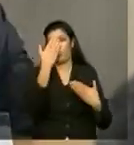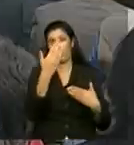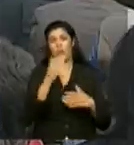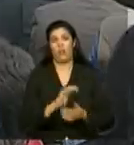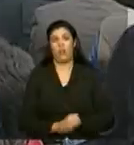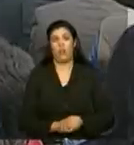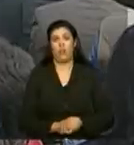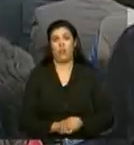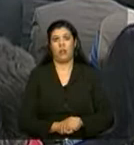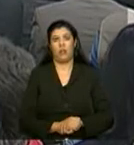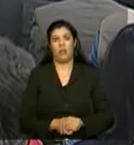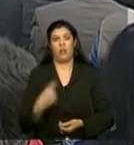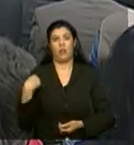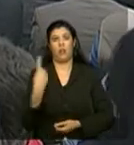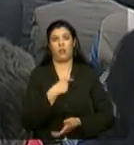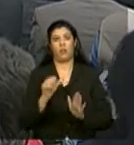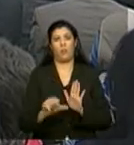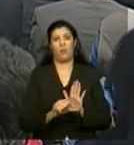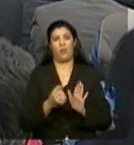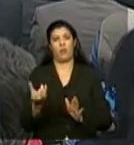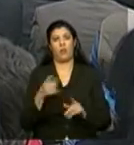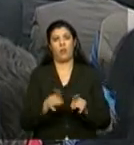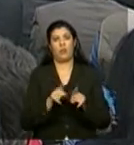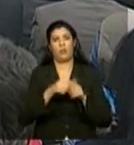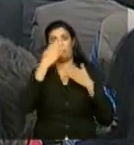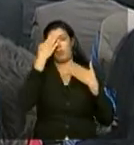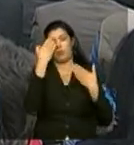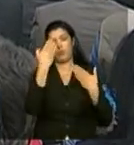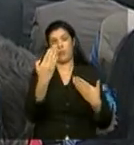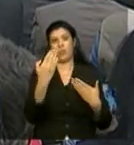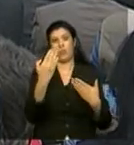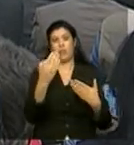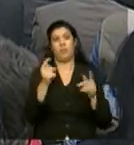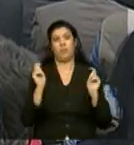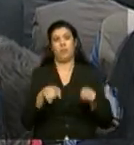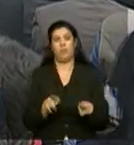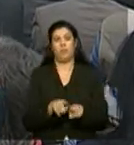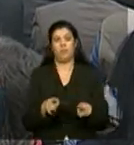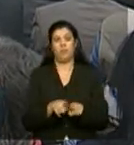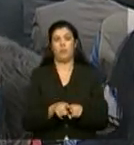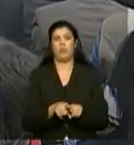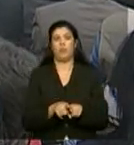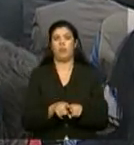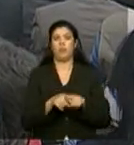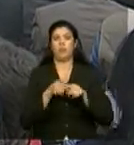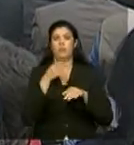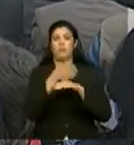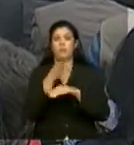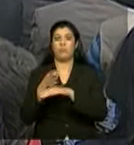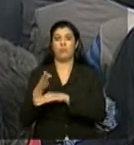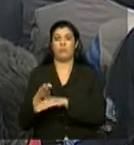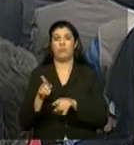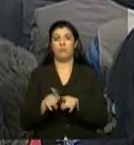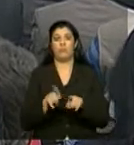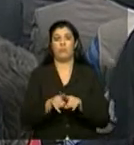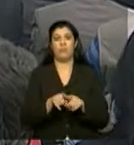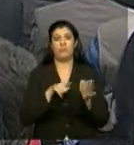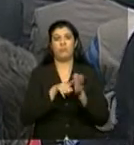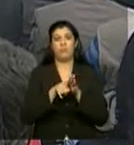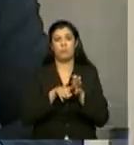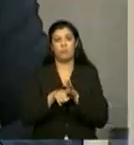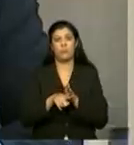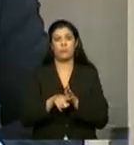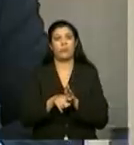em primeiro lugar queremos agradecer à possível senão ela de participar tenha investigação